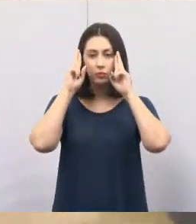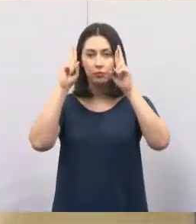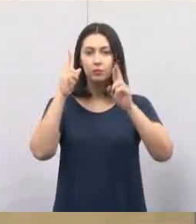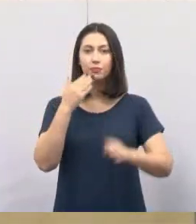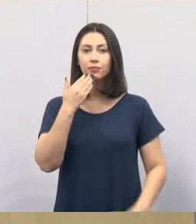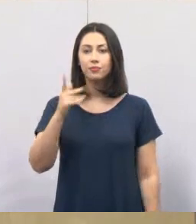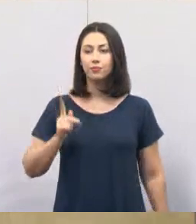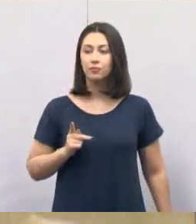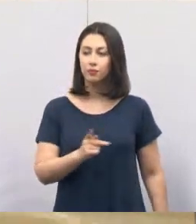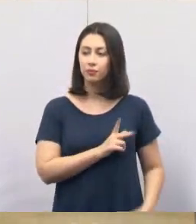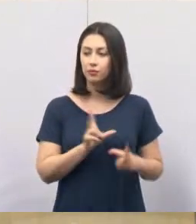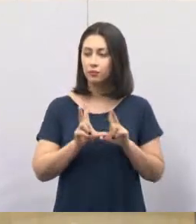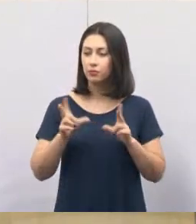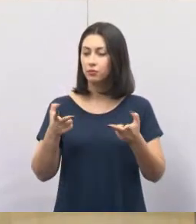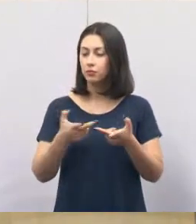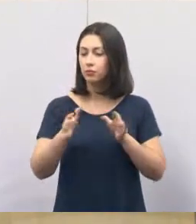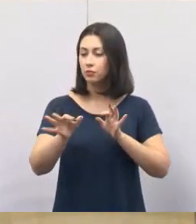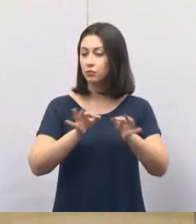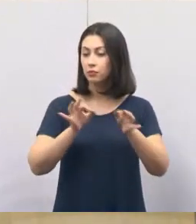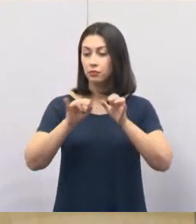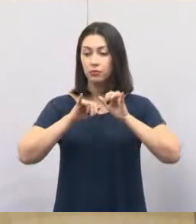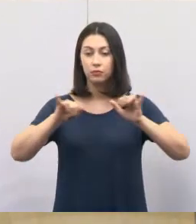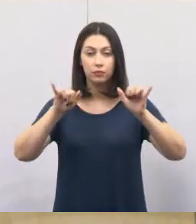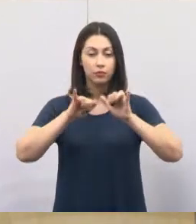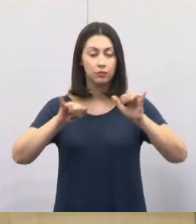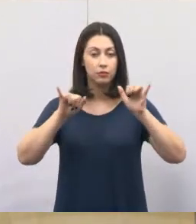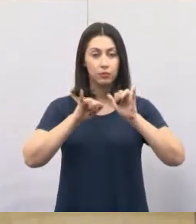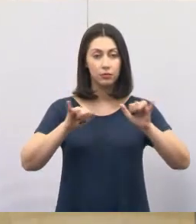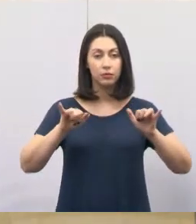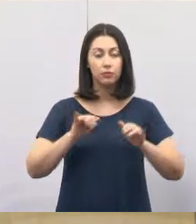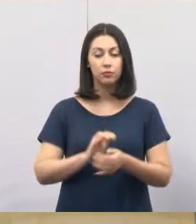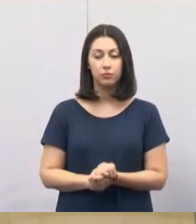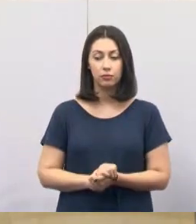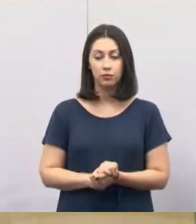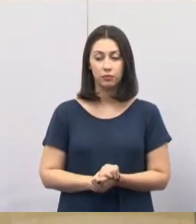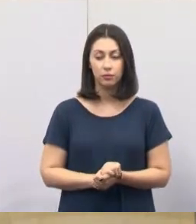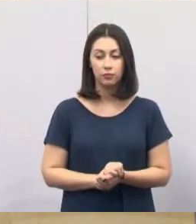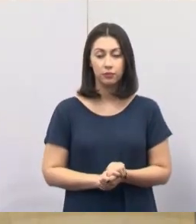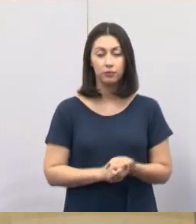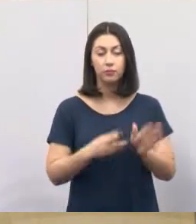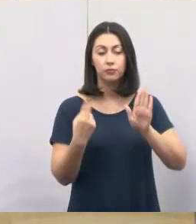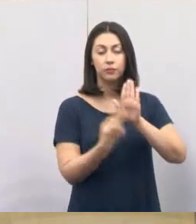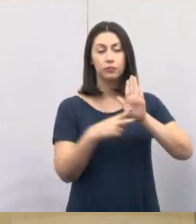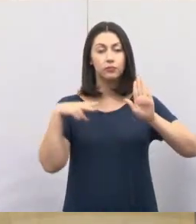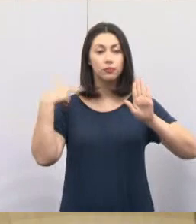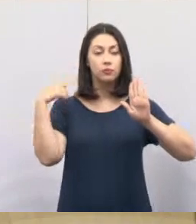dessa casa que seja adotada as providências habituais para a divulgação dessa presente manifestação.